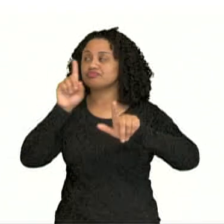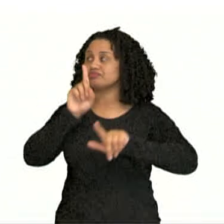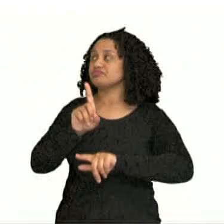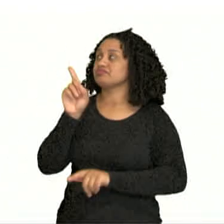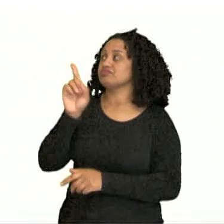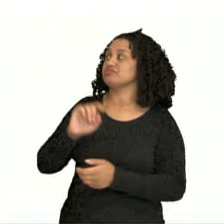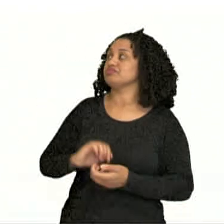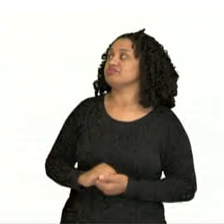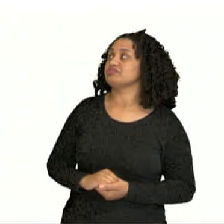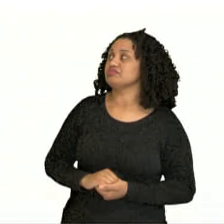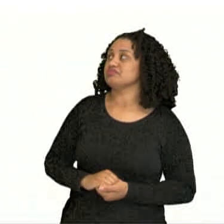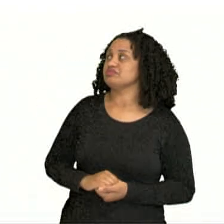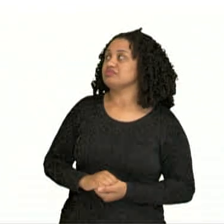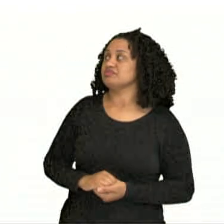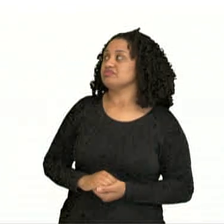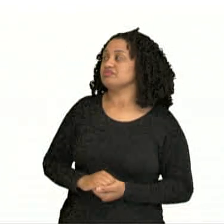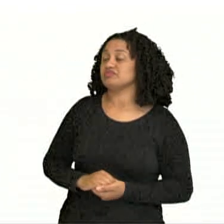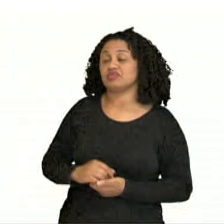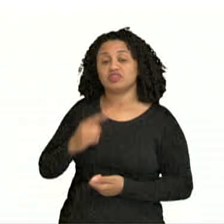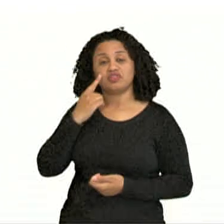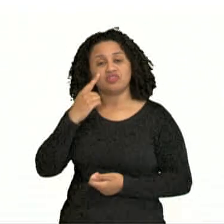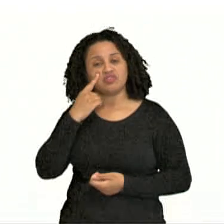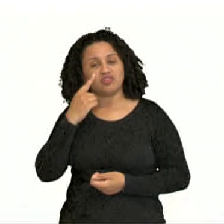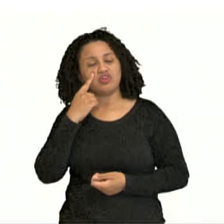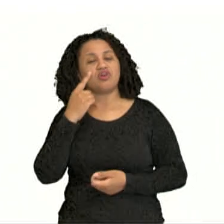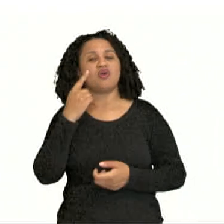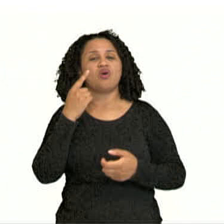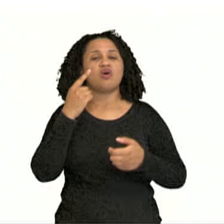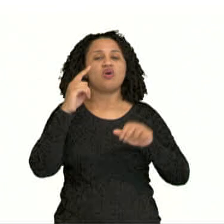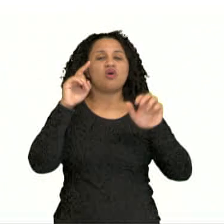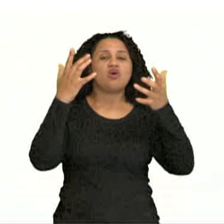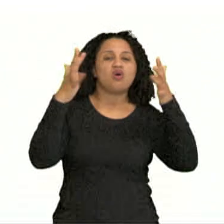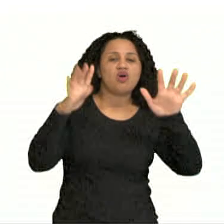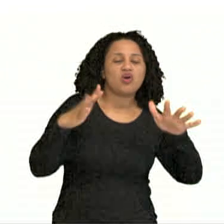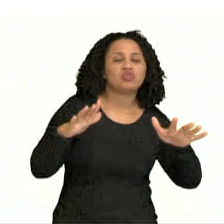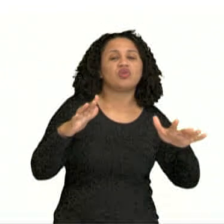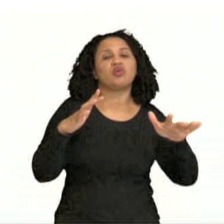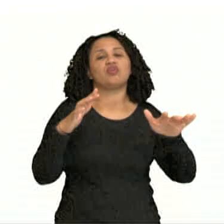inverno e as folhas vão ficando amareladas,